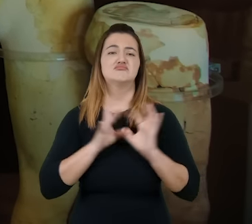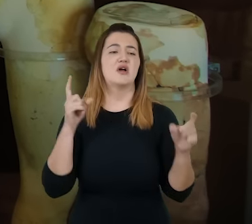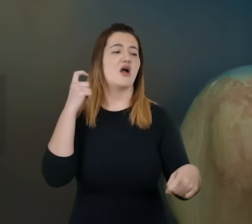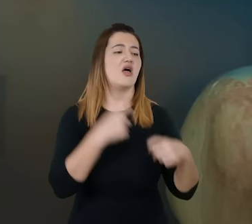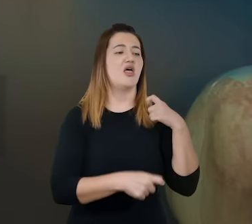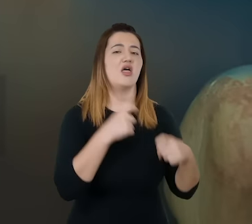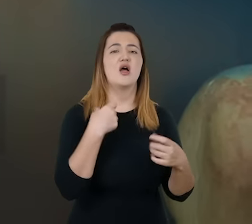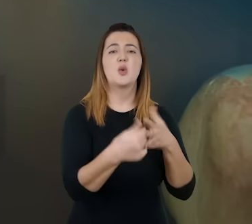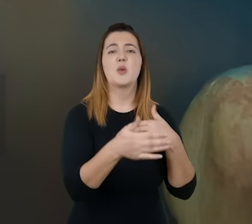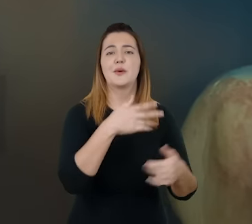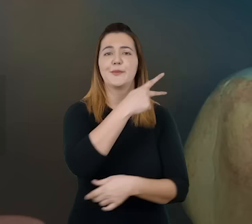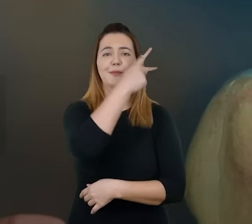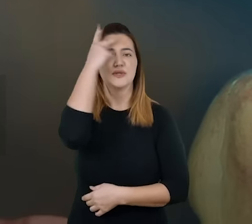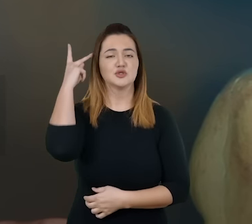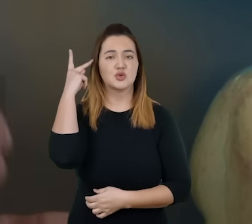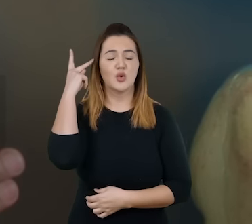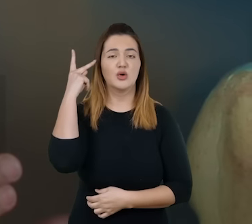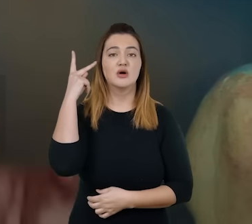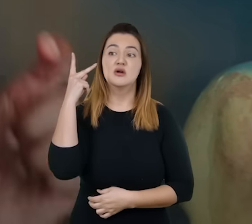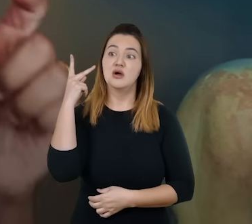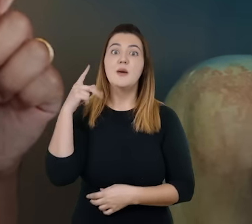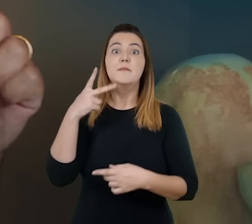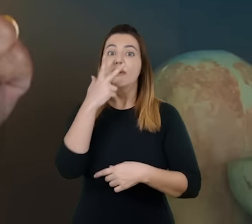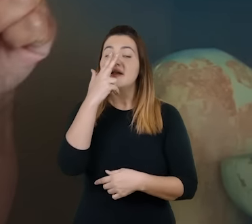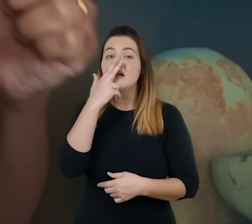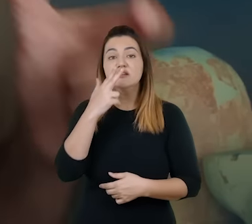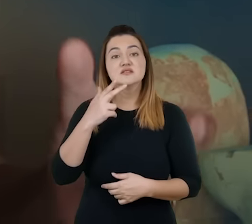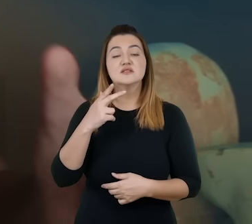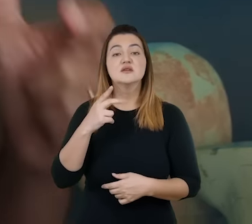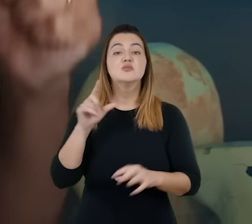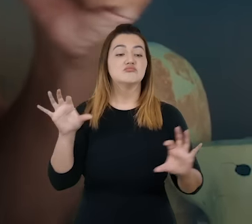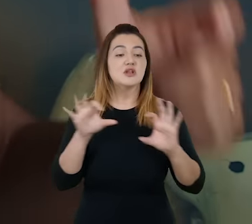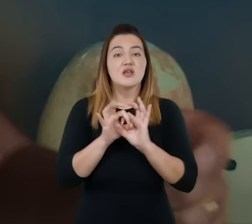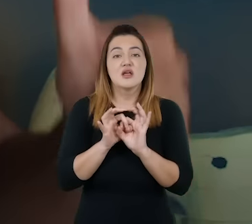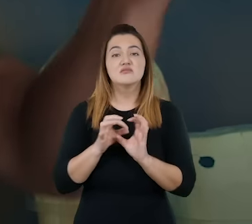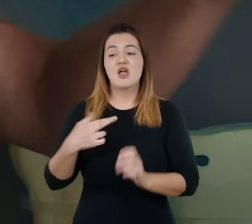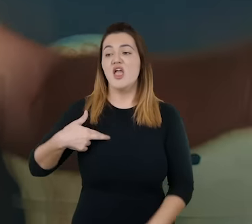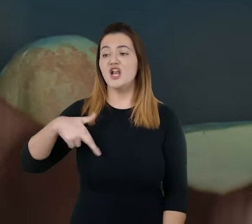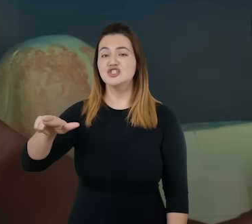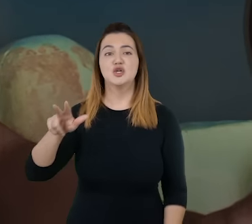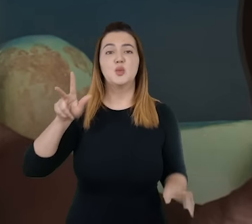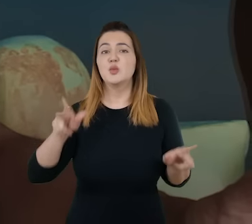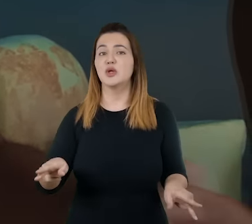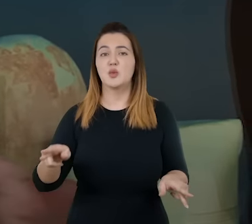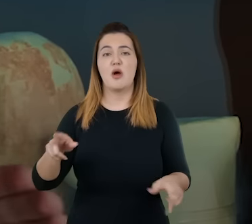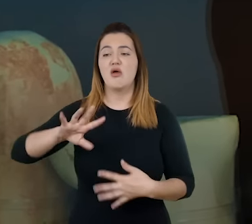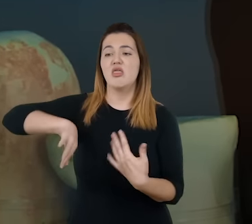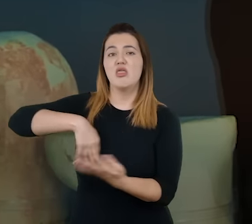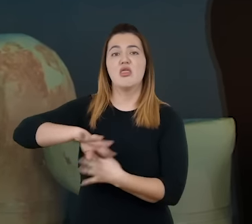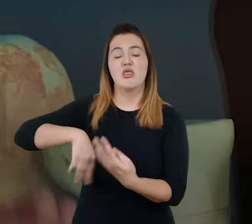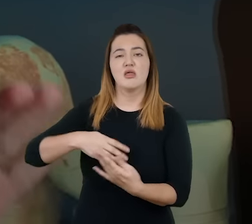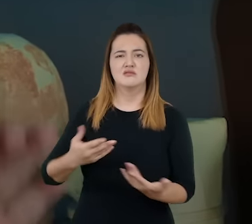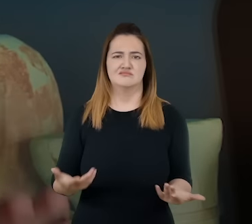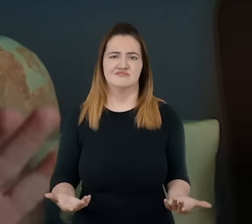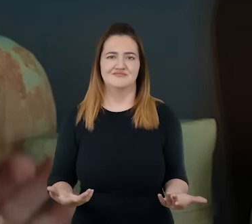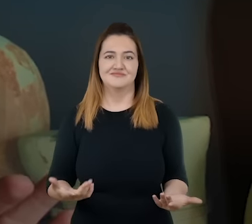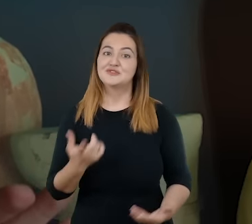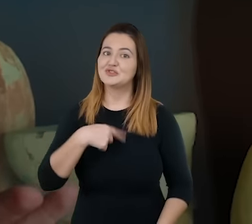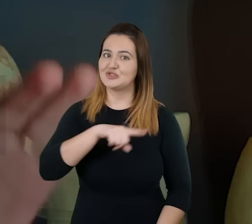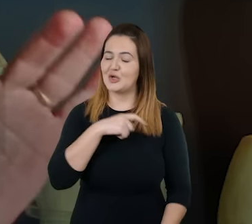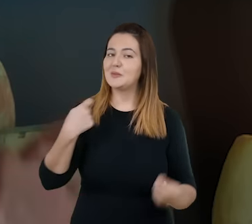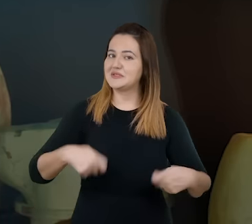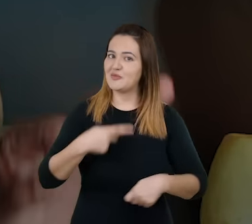libertinos não parecia em nada contrariar a sua consciência religiosa. Aliás, se há uma